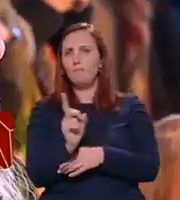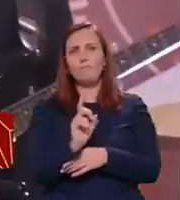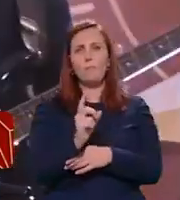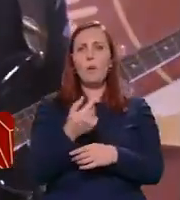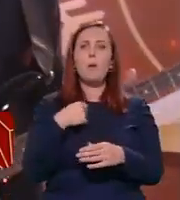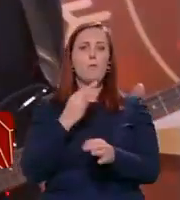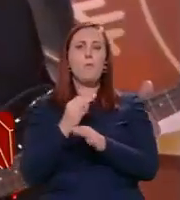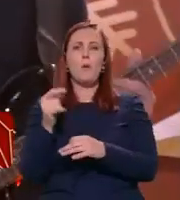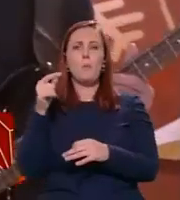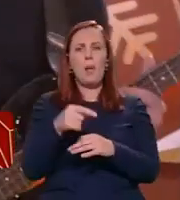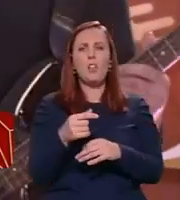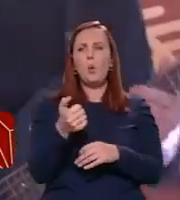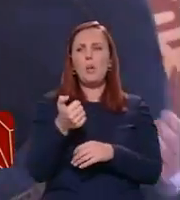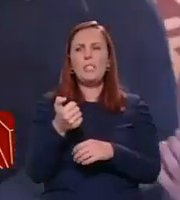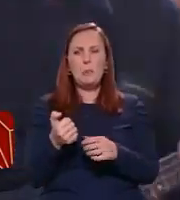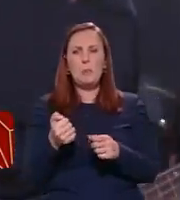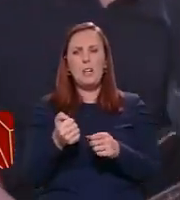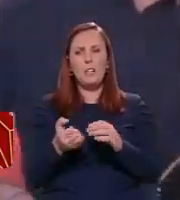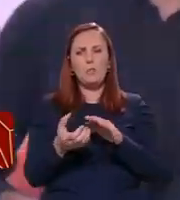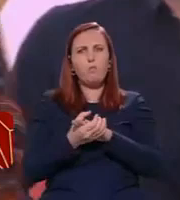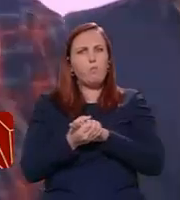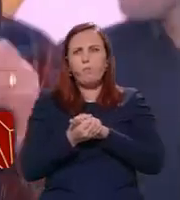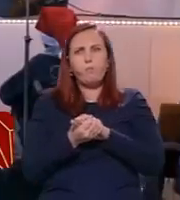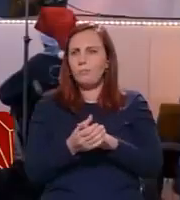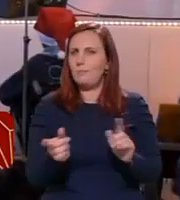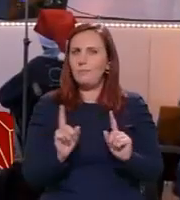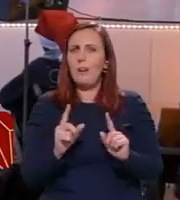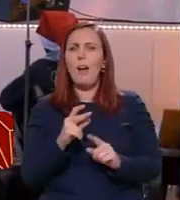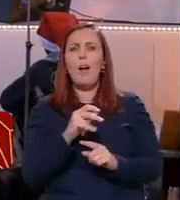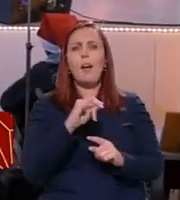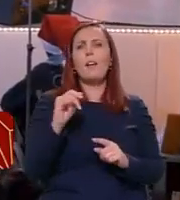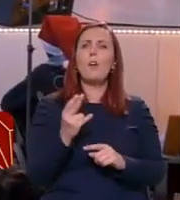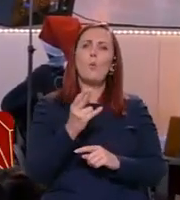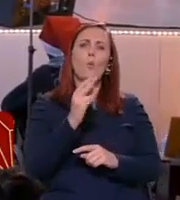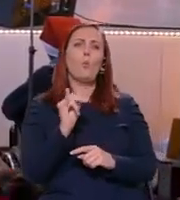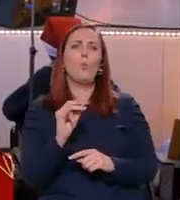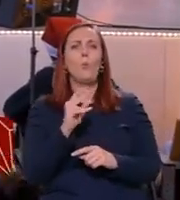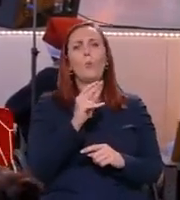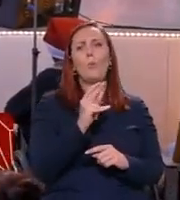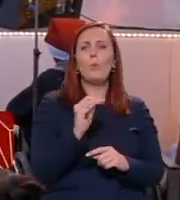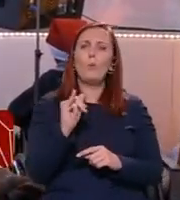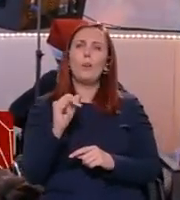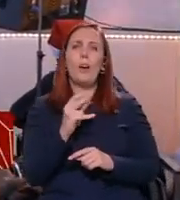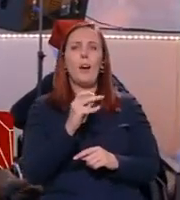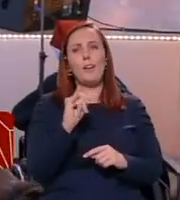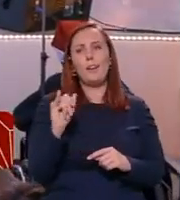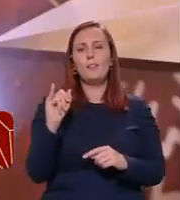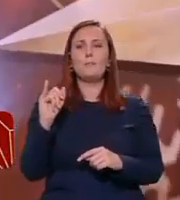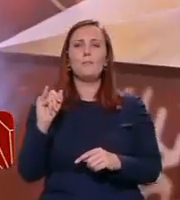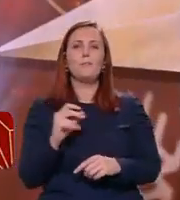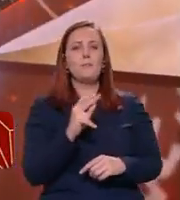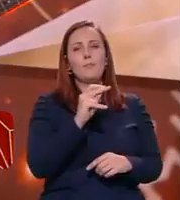vou à festa com sapato apertado. Ai, ai, ui, ui, ui, ui. Ai,